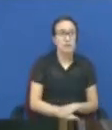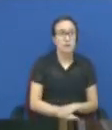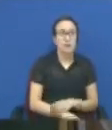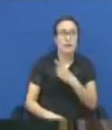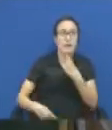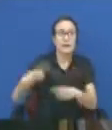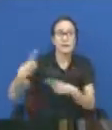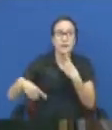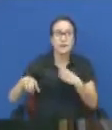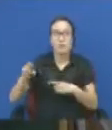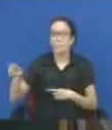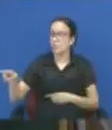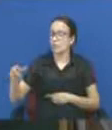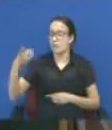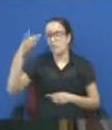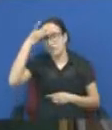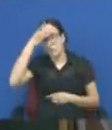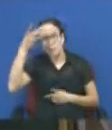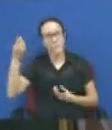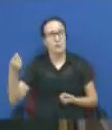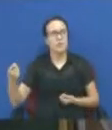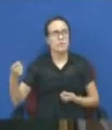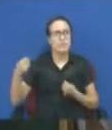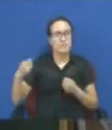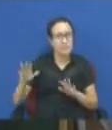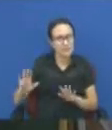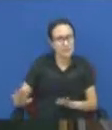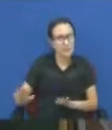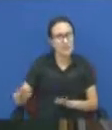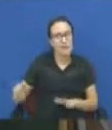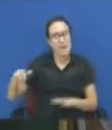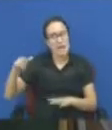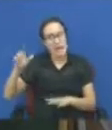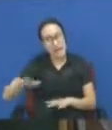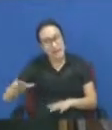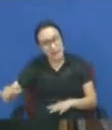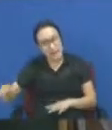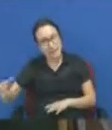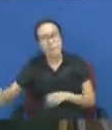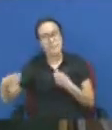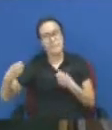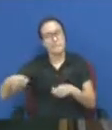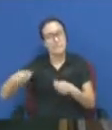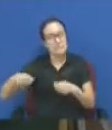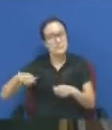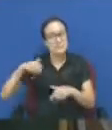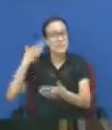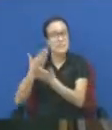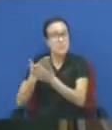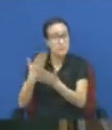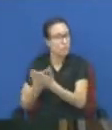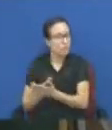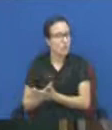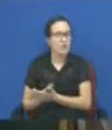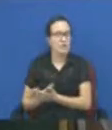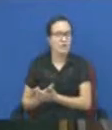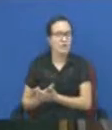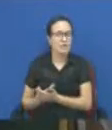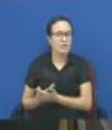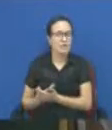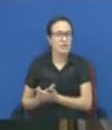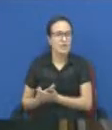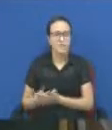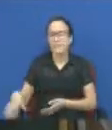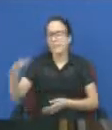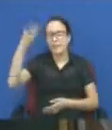dias. Não, mãe, não é por aí. Olha, peraí, a criança tem que estar na escola, tem que estar trabalhando. Porque na cabeça, no senso